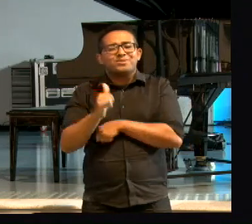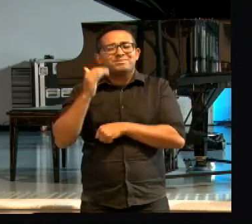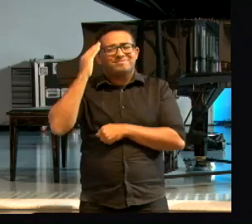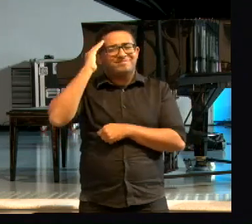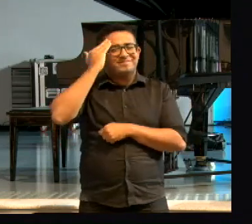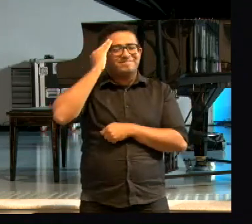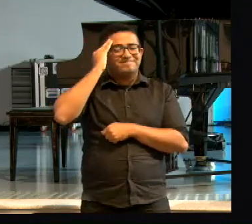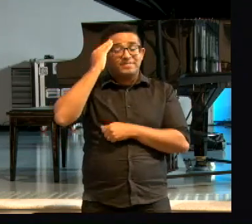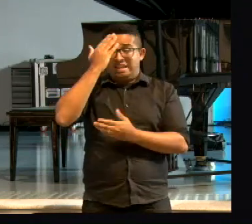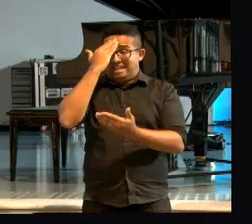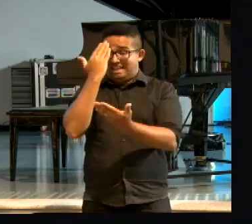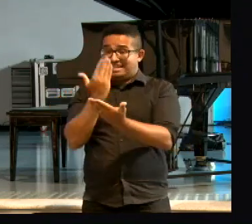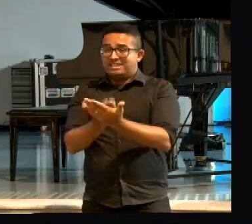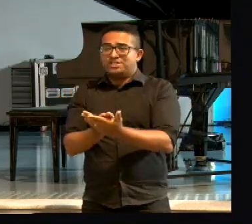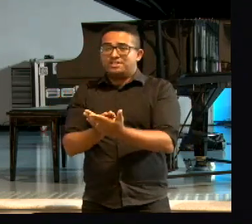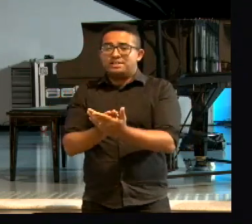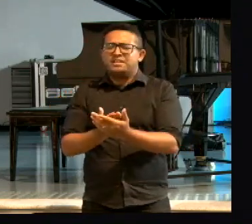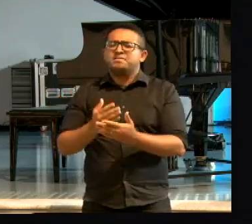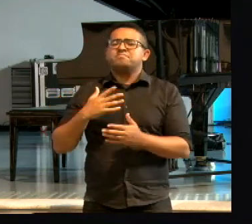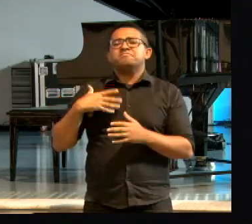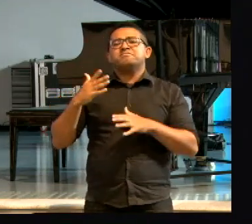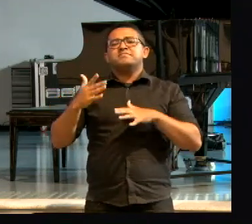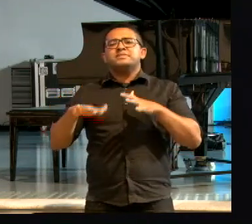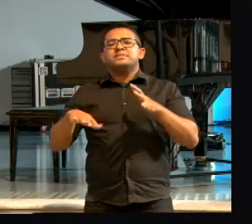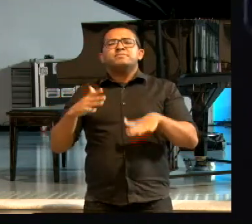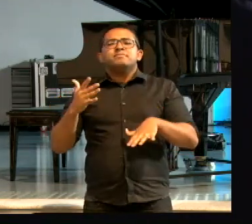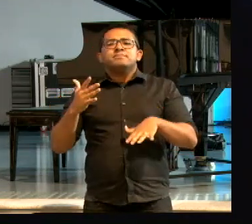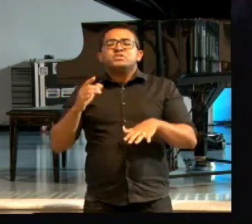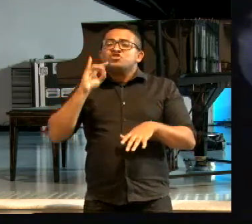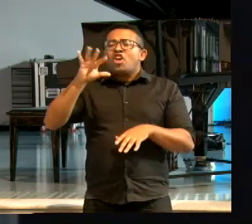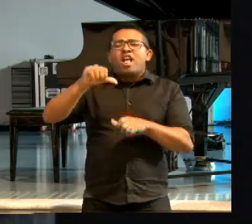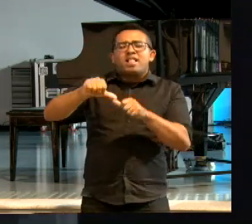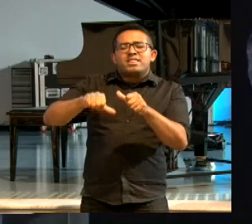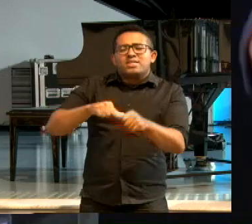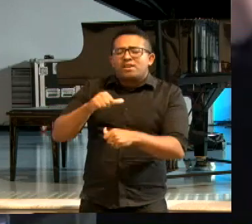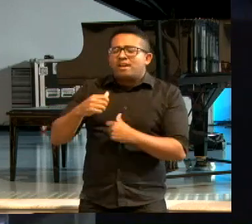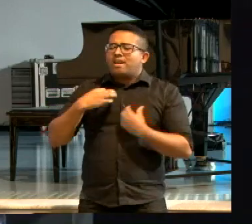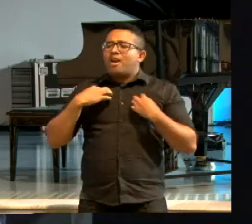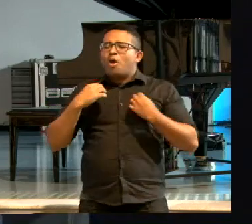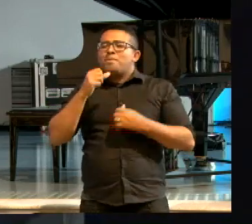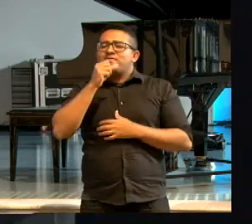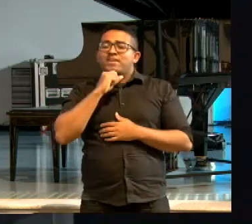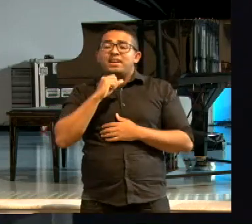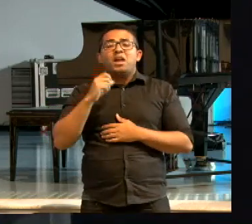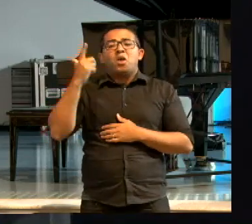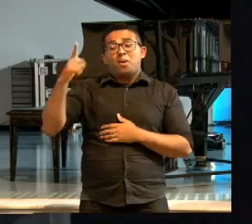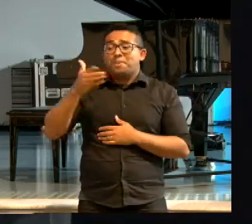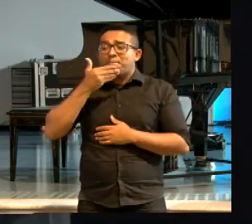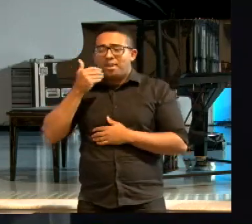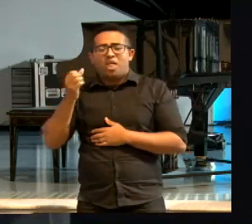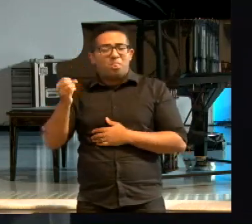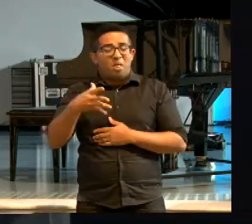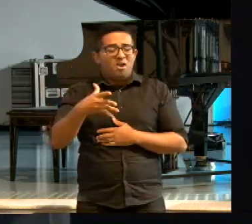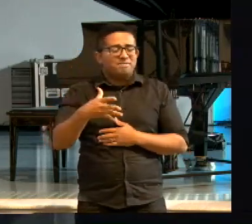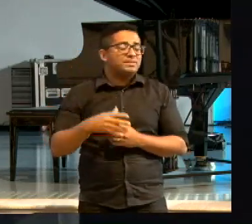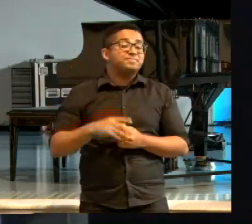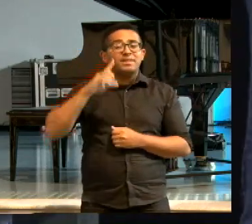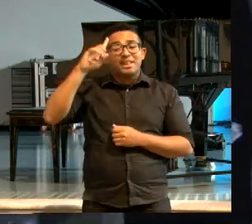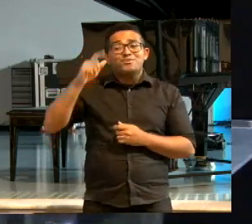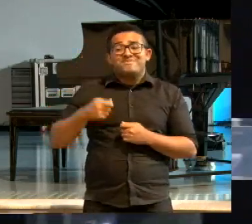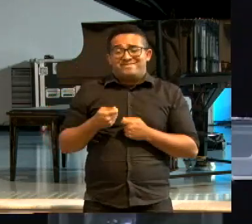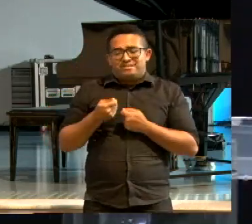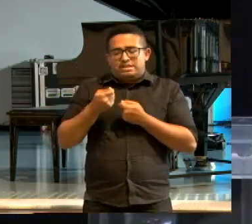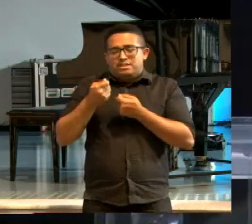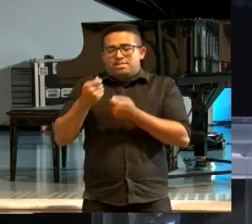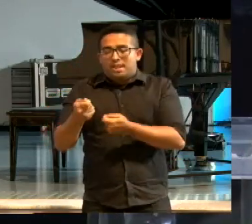senso, de acreditar que em vez de mero e simplesmente trocarmos a roupa velha pela roupa nova, porque Deus tem oferecido